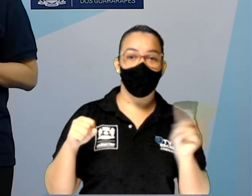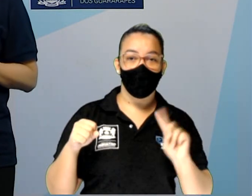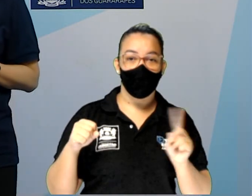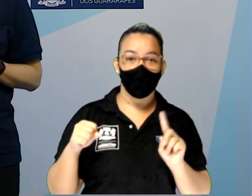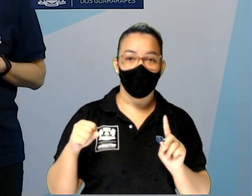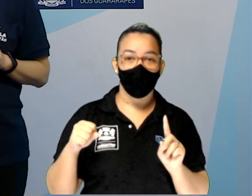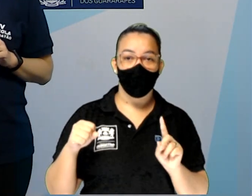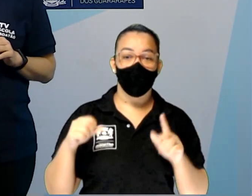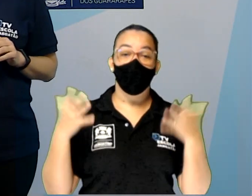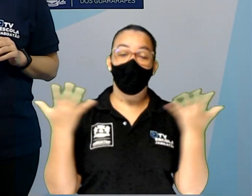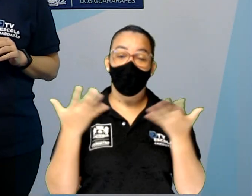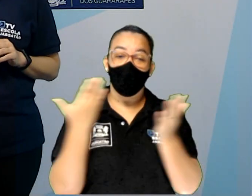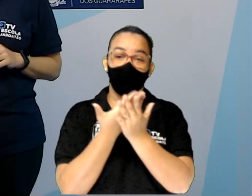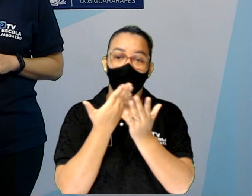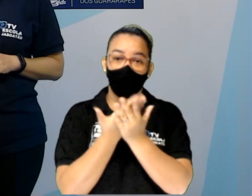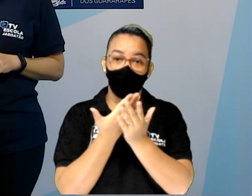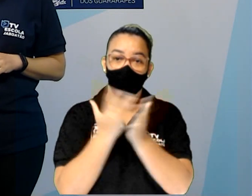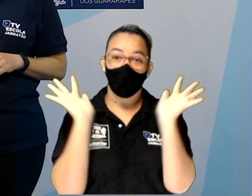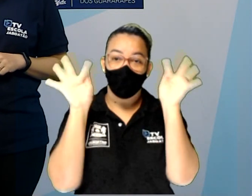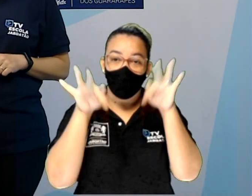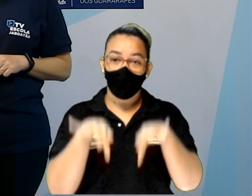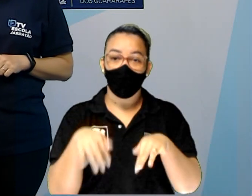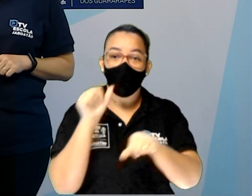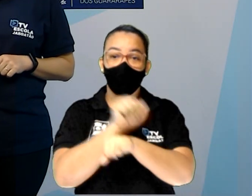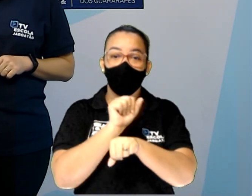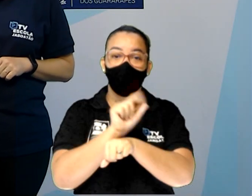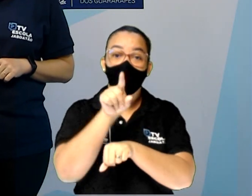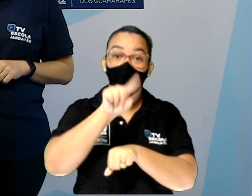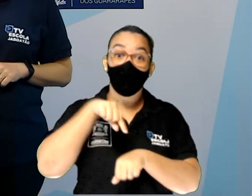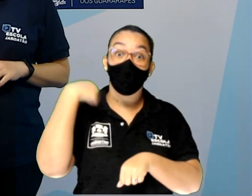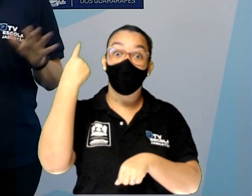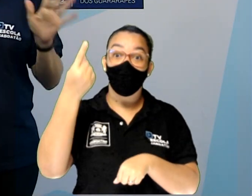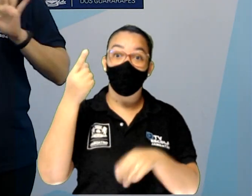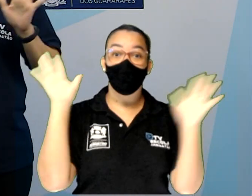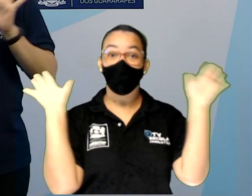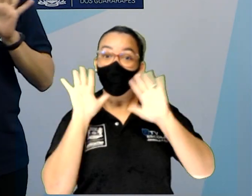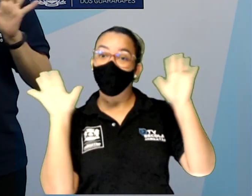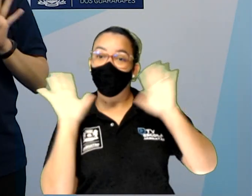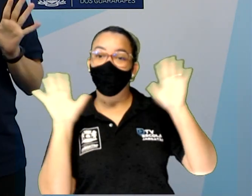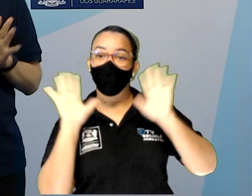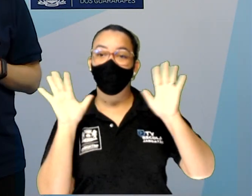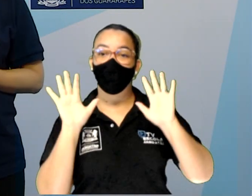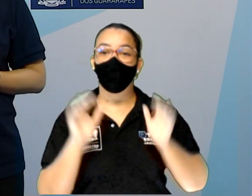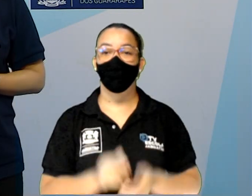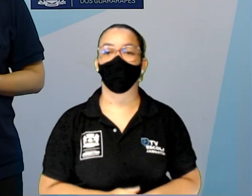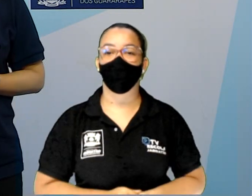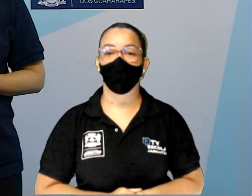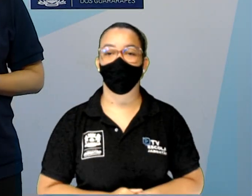E a aula de hoje está terminando, espero vocês no próximo encontro. Bye!